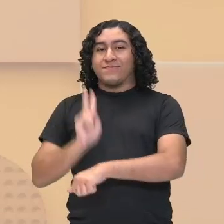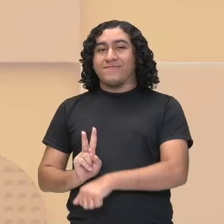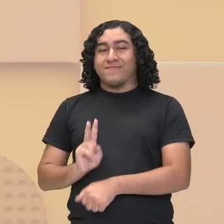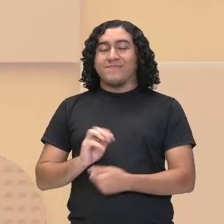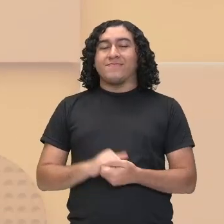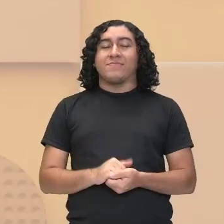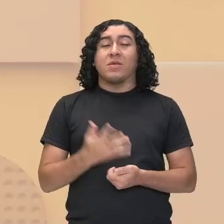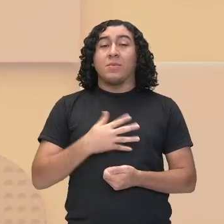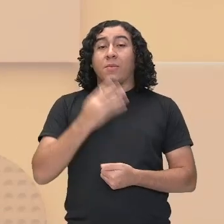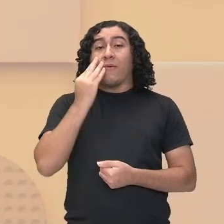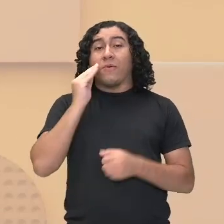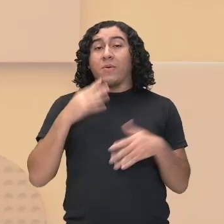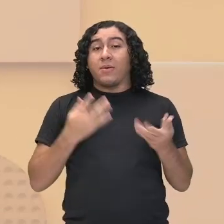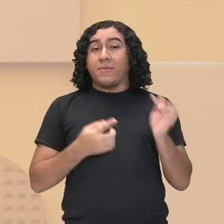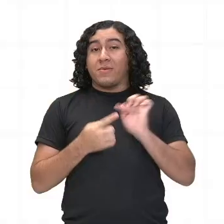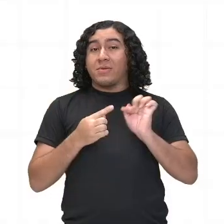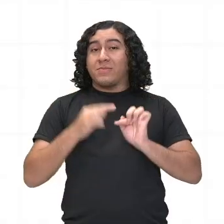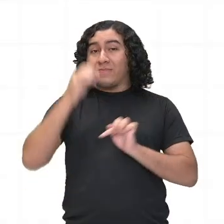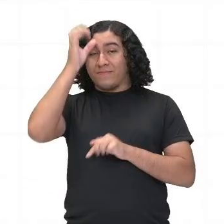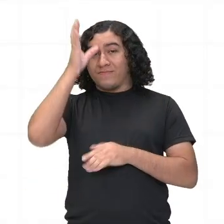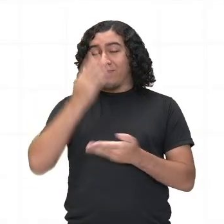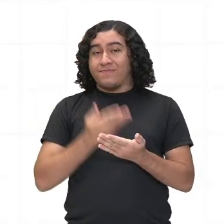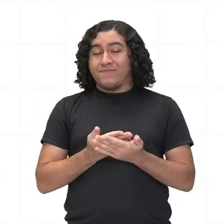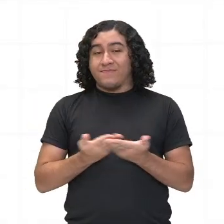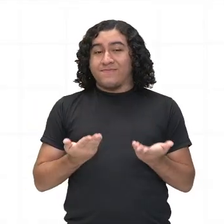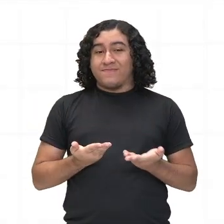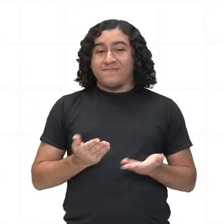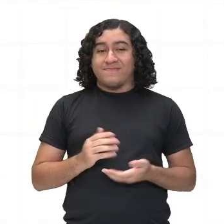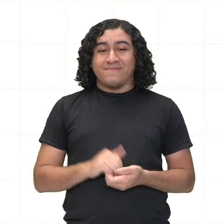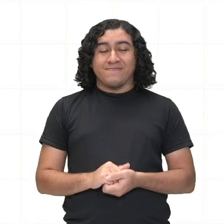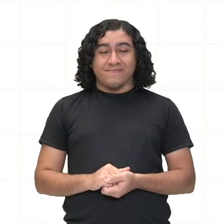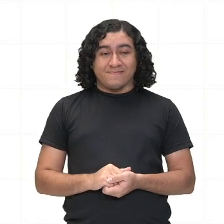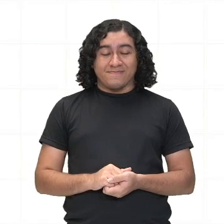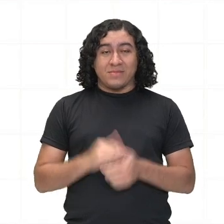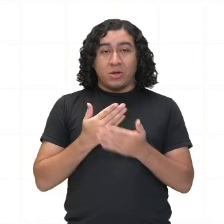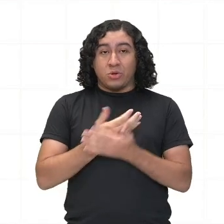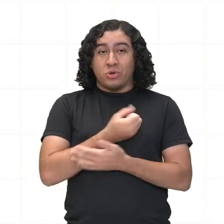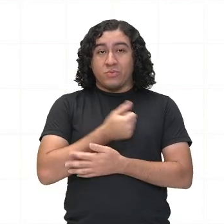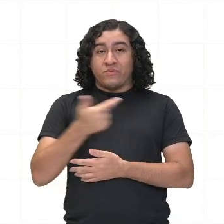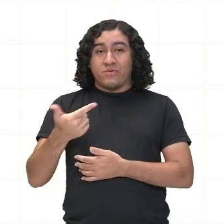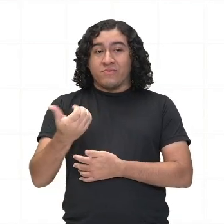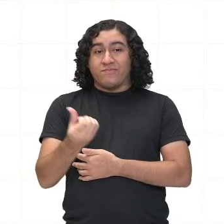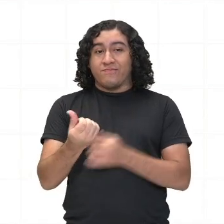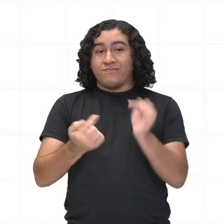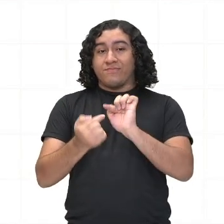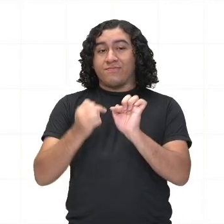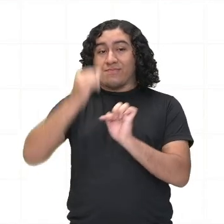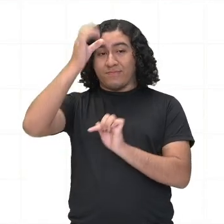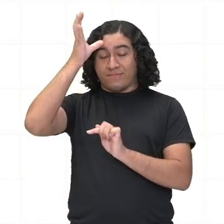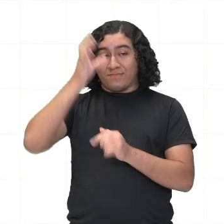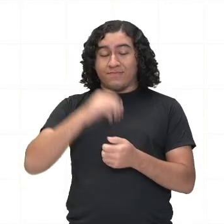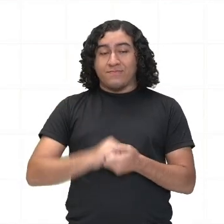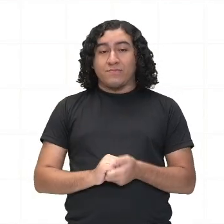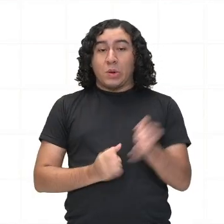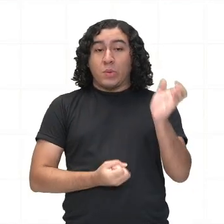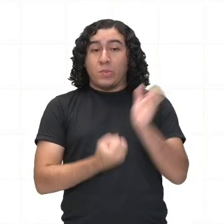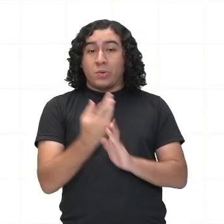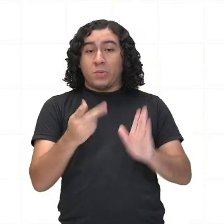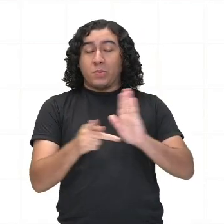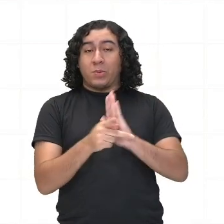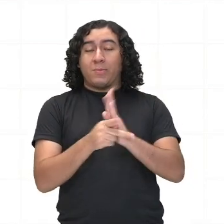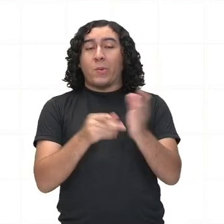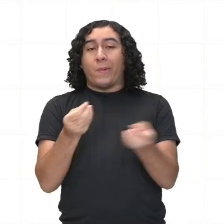vamos verificar o objeto de conhecimento desta aula. Aula 26, objeto de conhecimento, a formação